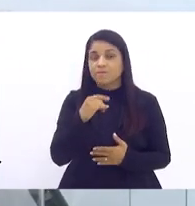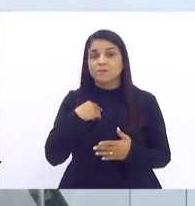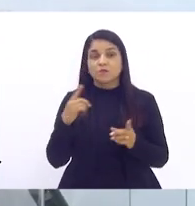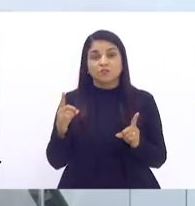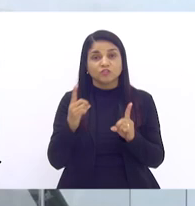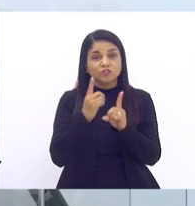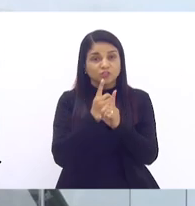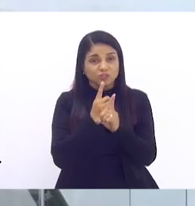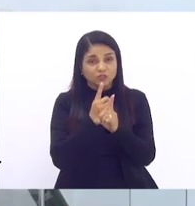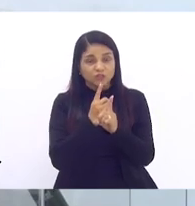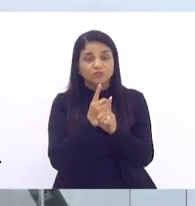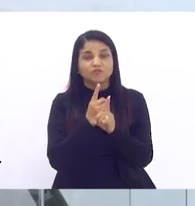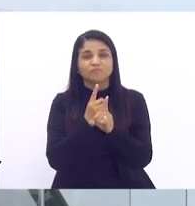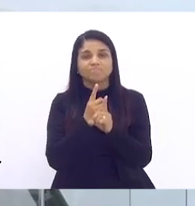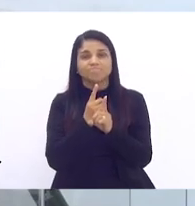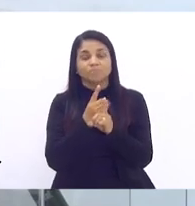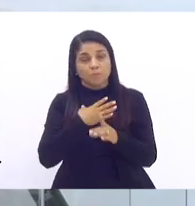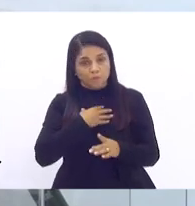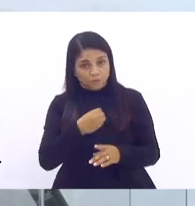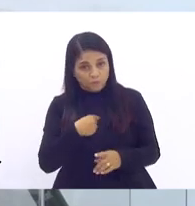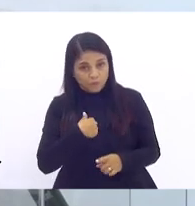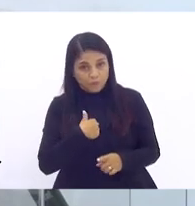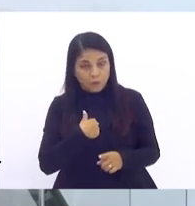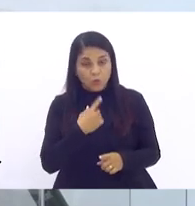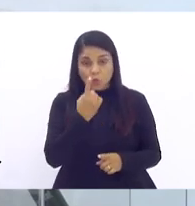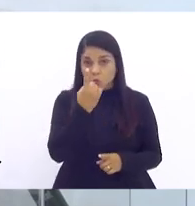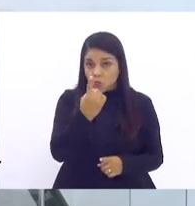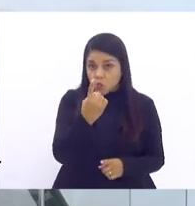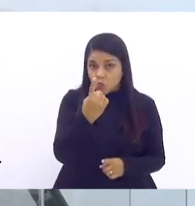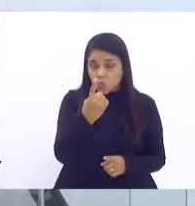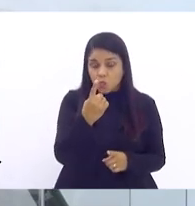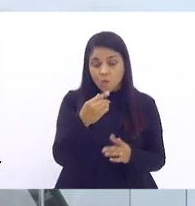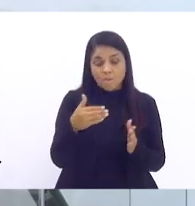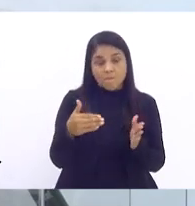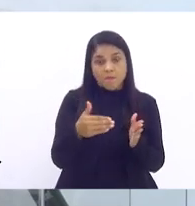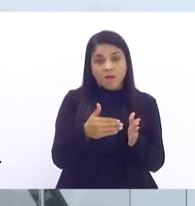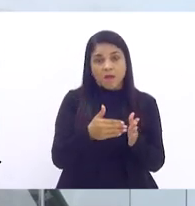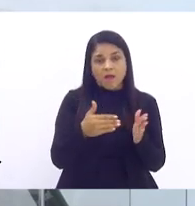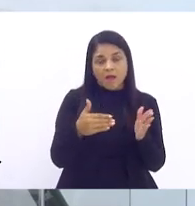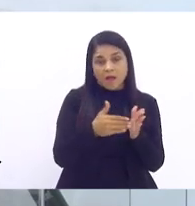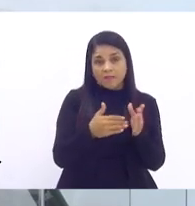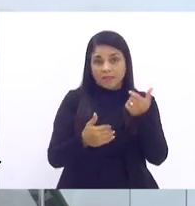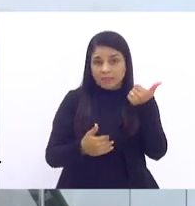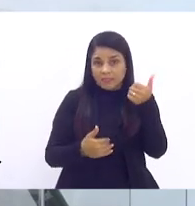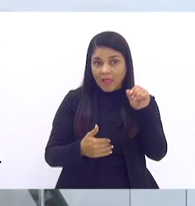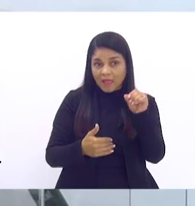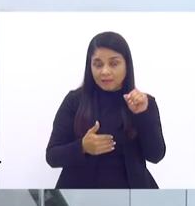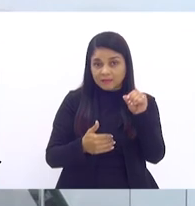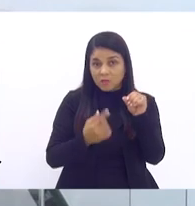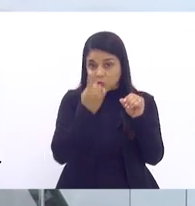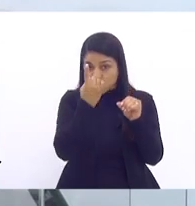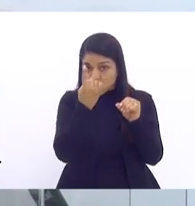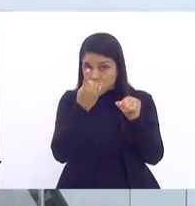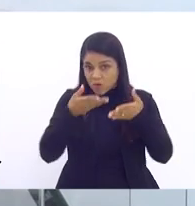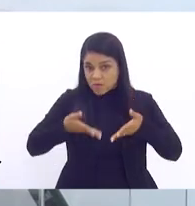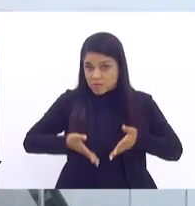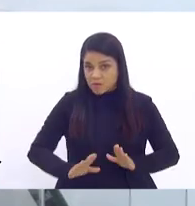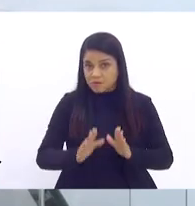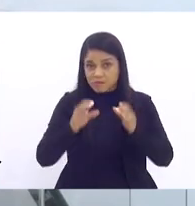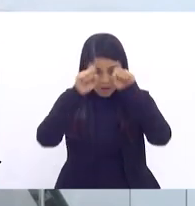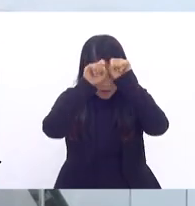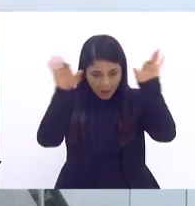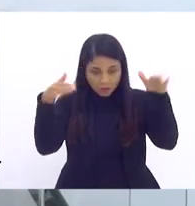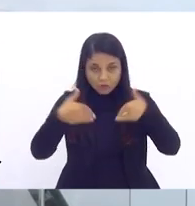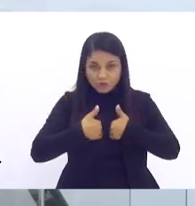diagnóstico a estatística Mundial era de 1 para 10 mil Nascimentos Ou seja eu sou uma pessoa de sorte eu fui